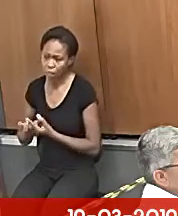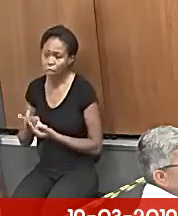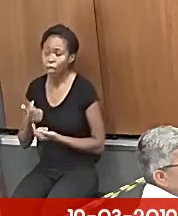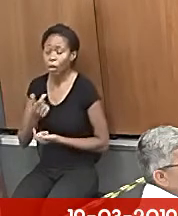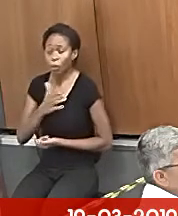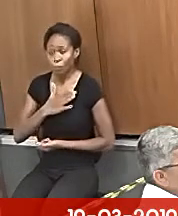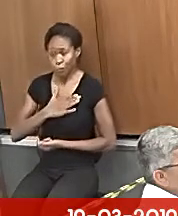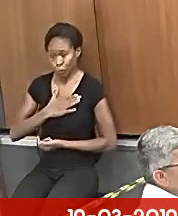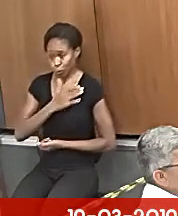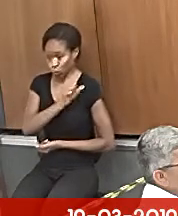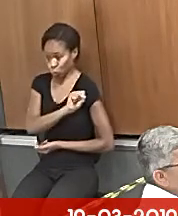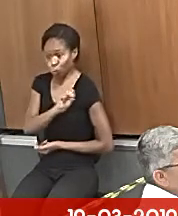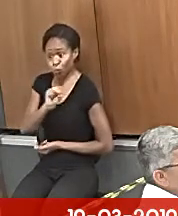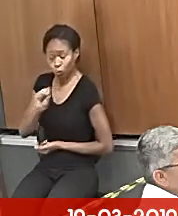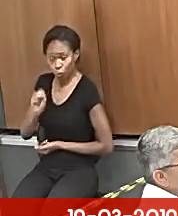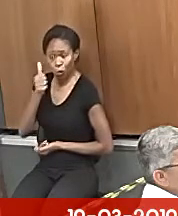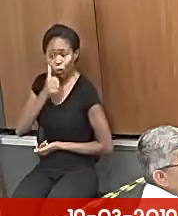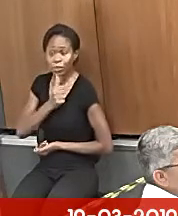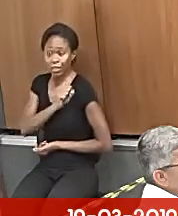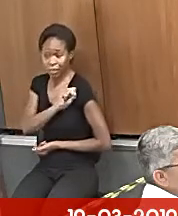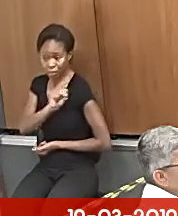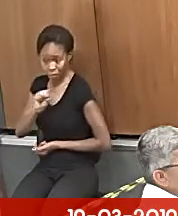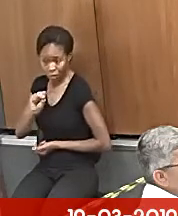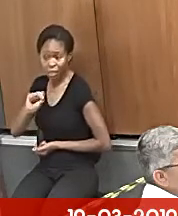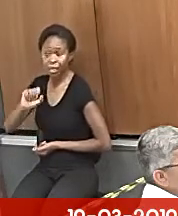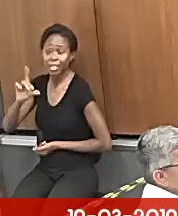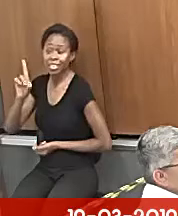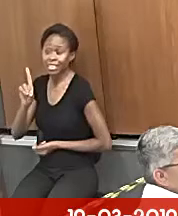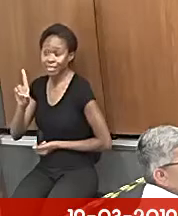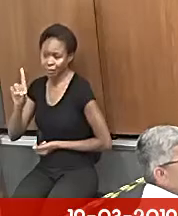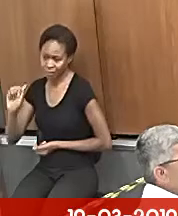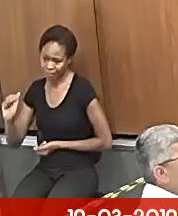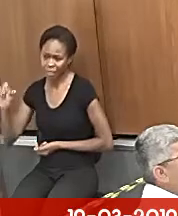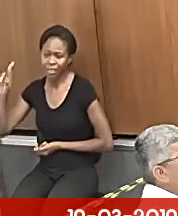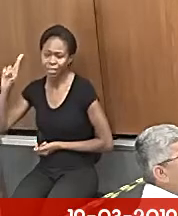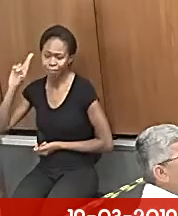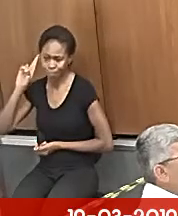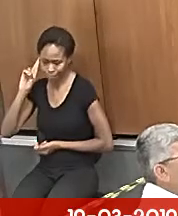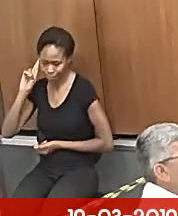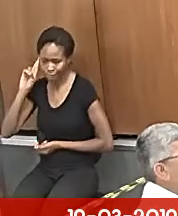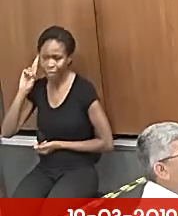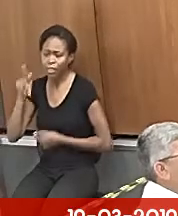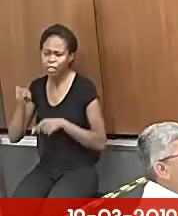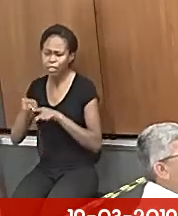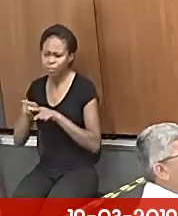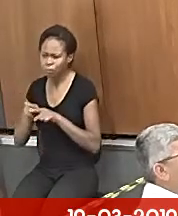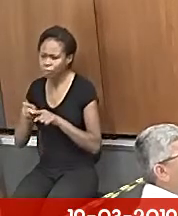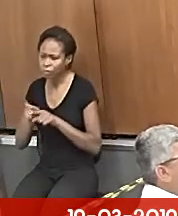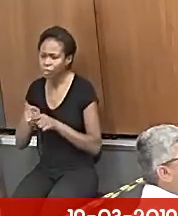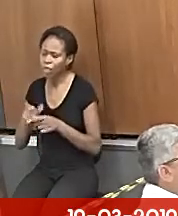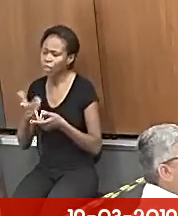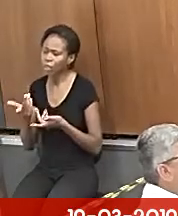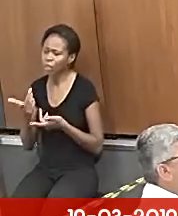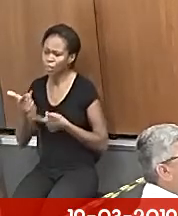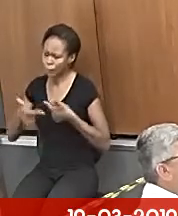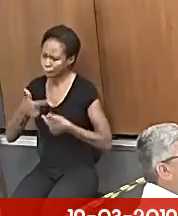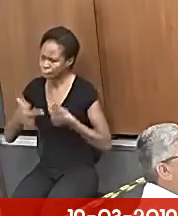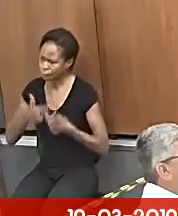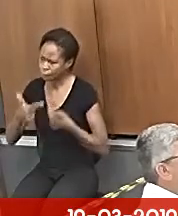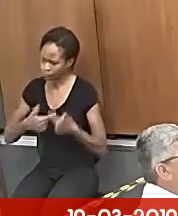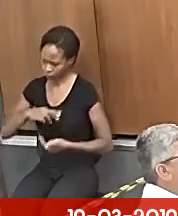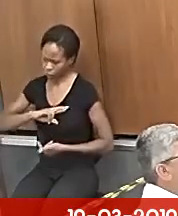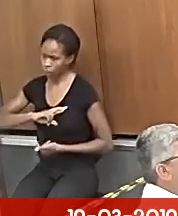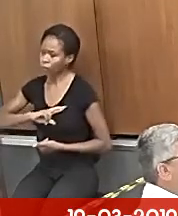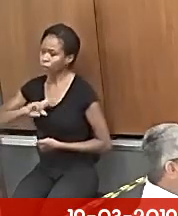auditivos além de toda a bandeira religiosa que a gente traz por conta da